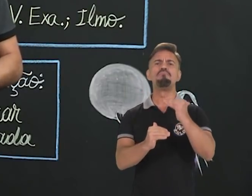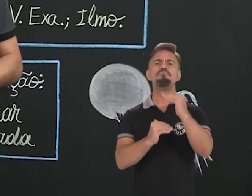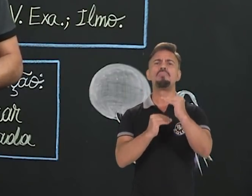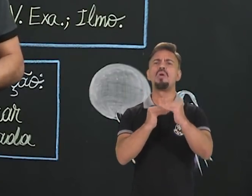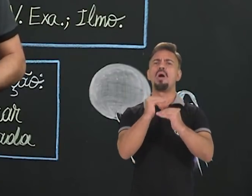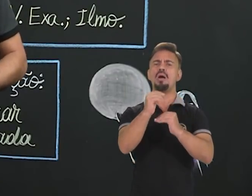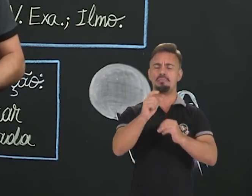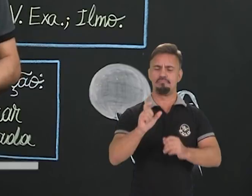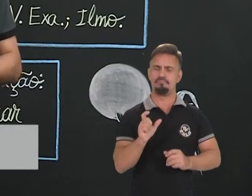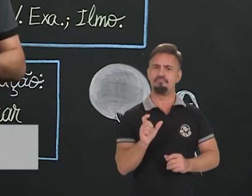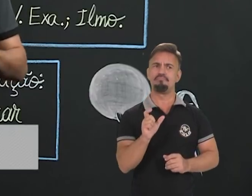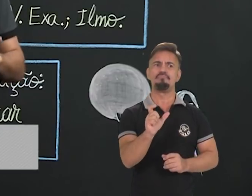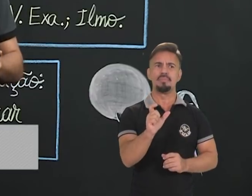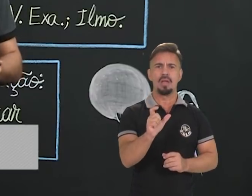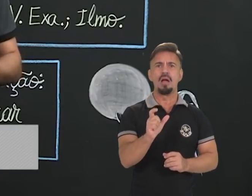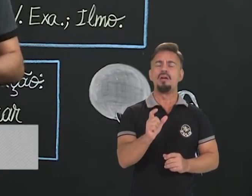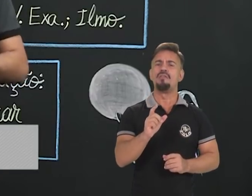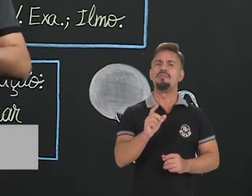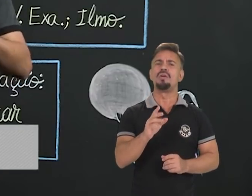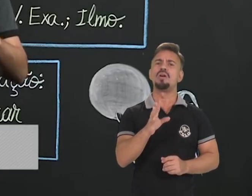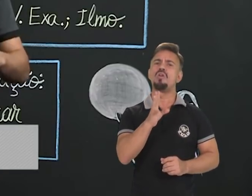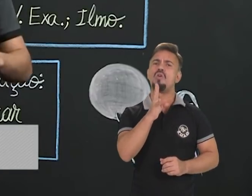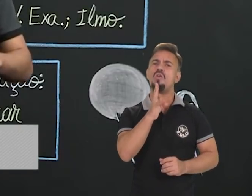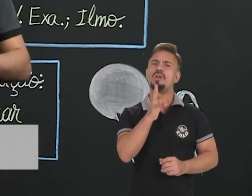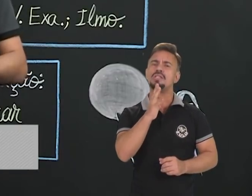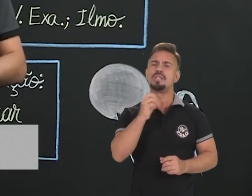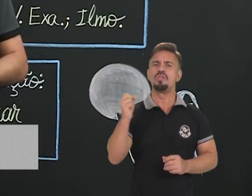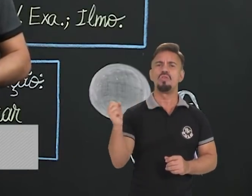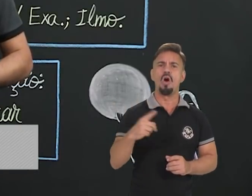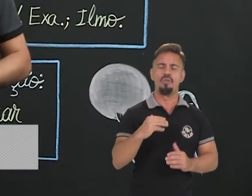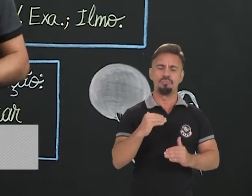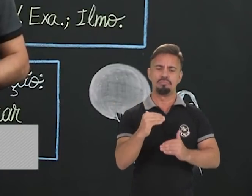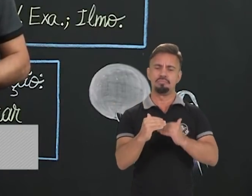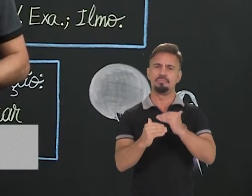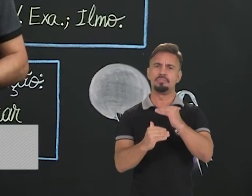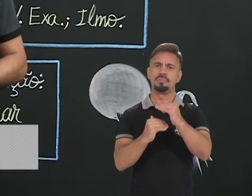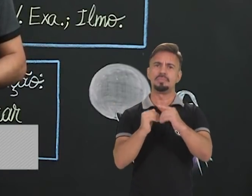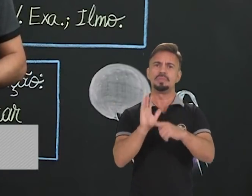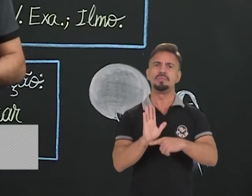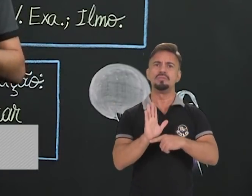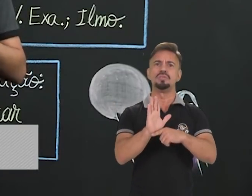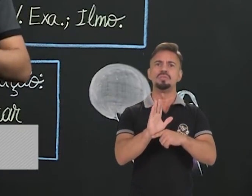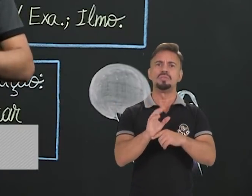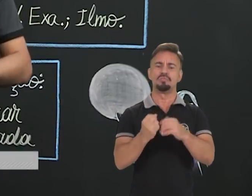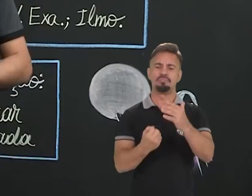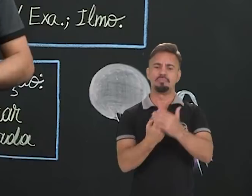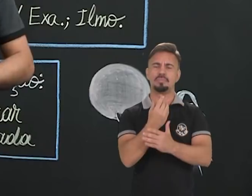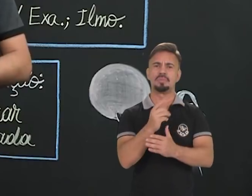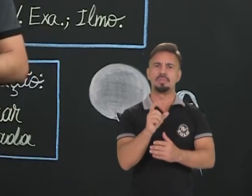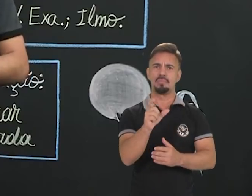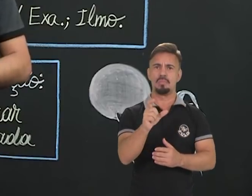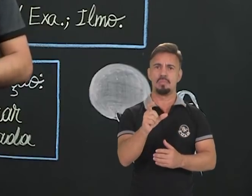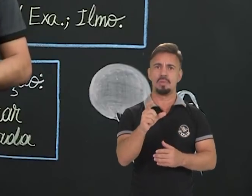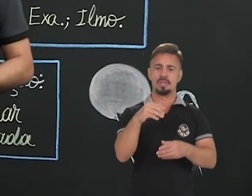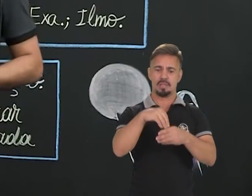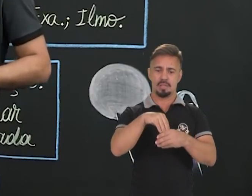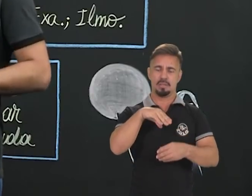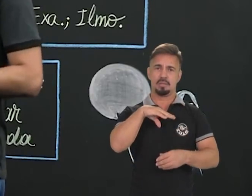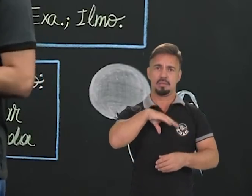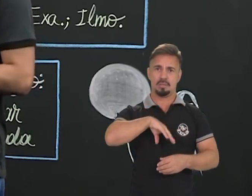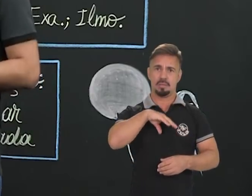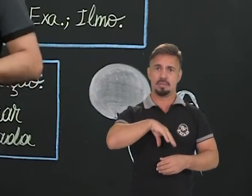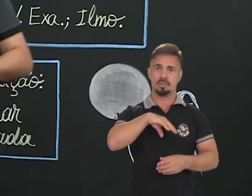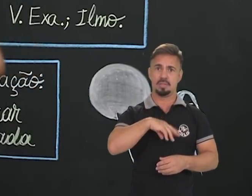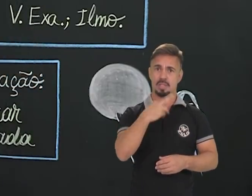de formação de palavras e nós vamos conhecer alguns novos processos que nos auxiliam na criação de palavras dentro da língua portuguesa.